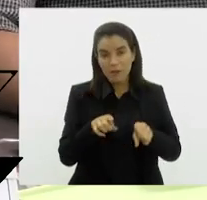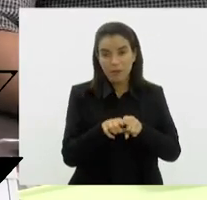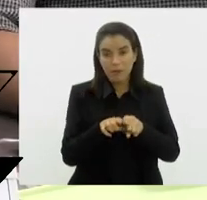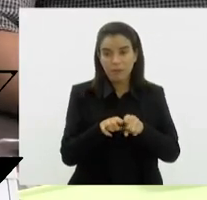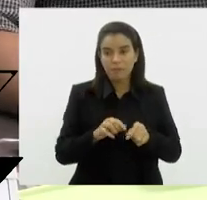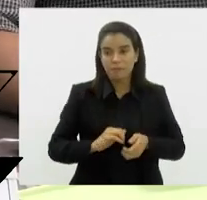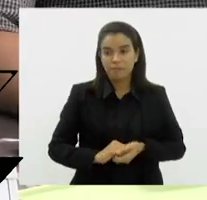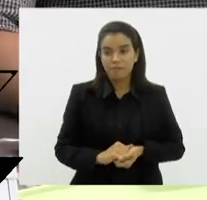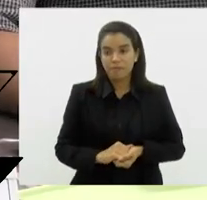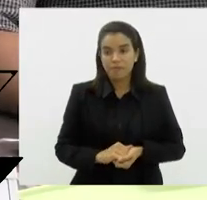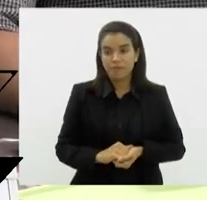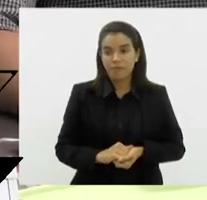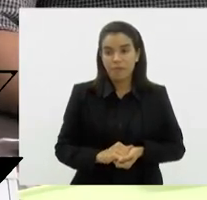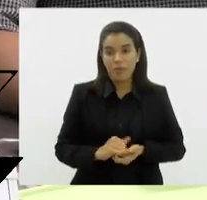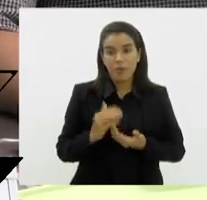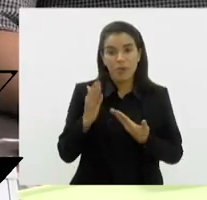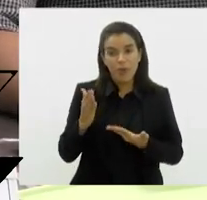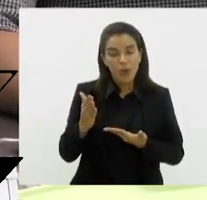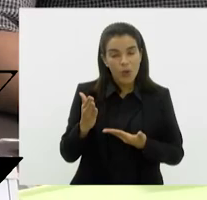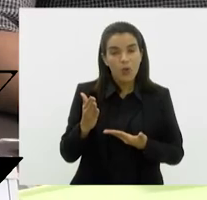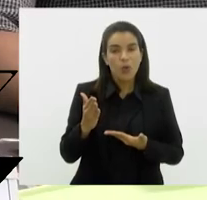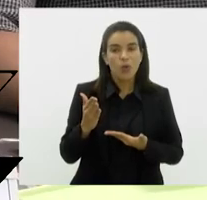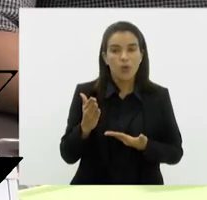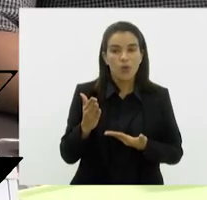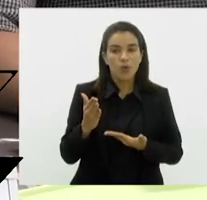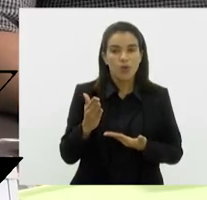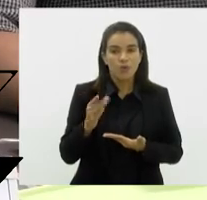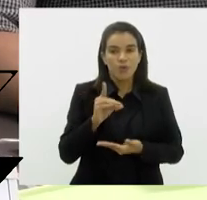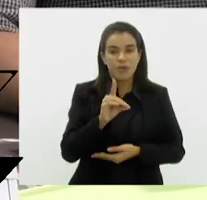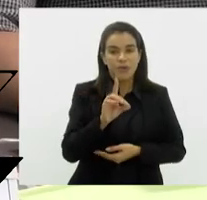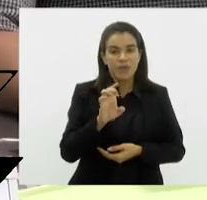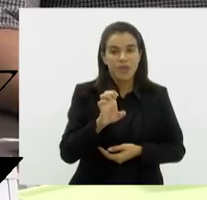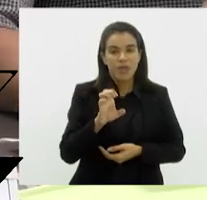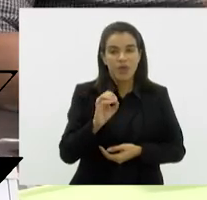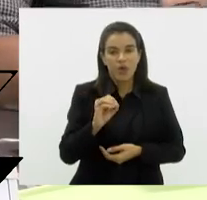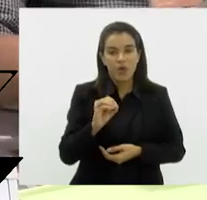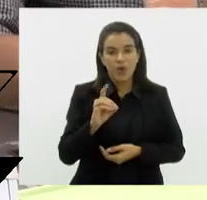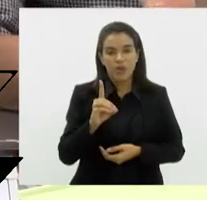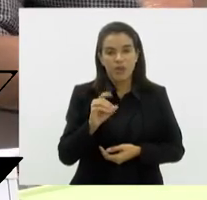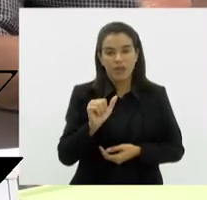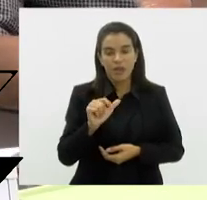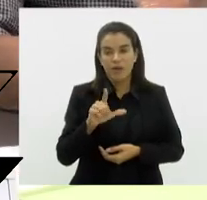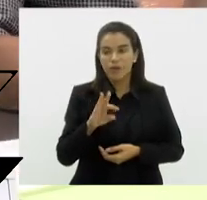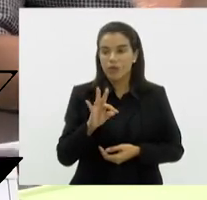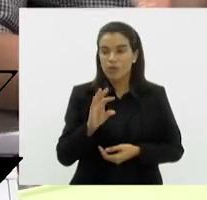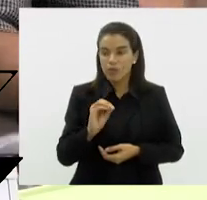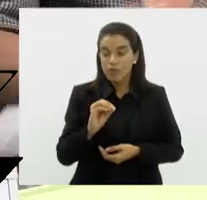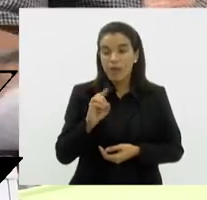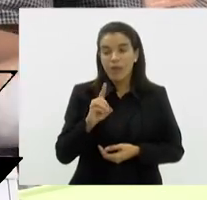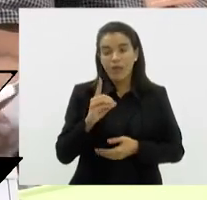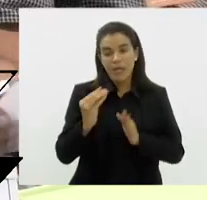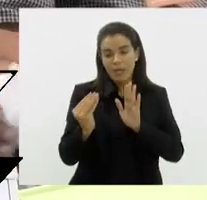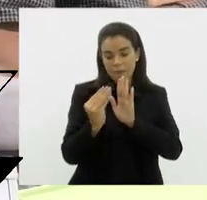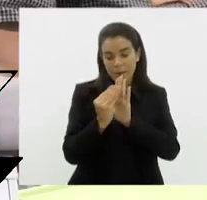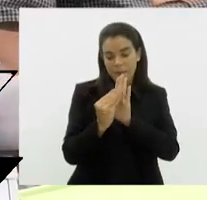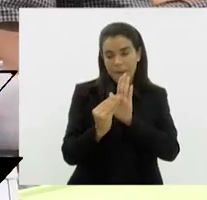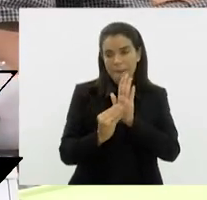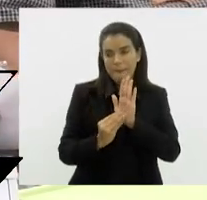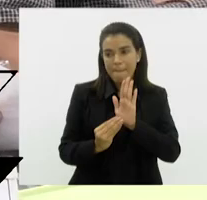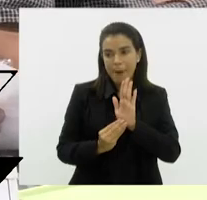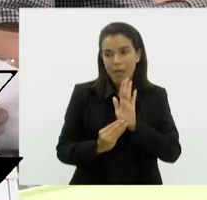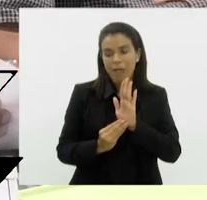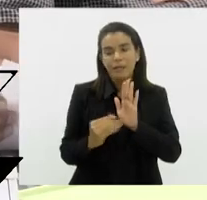seguinte, o doutor Deodaldo, ele coloca questões que eu entendo